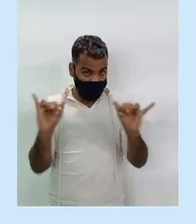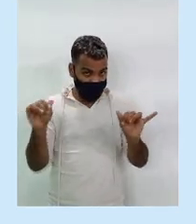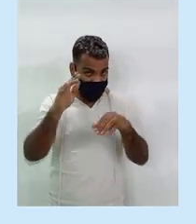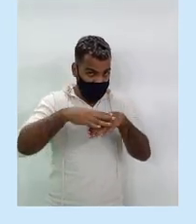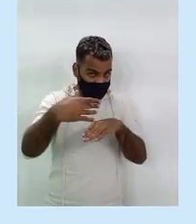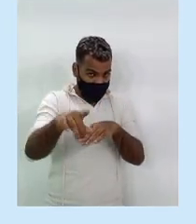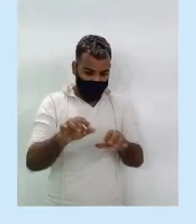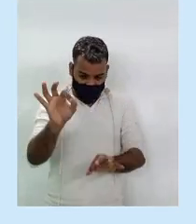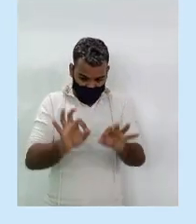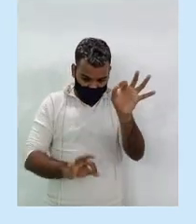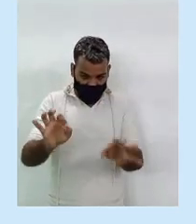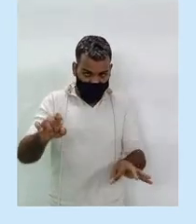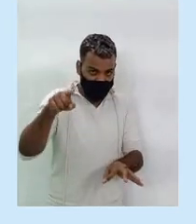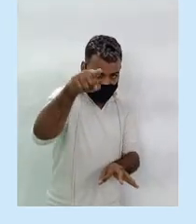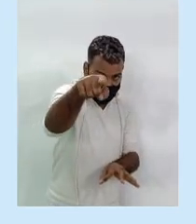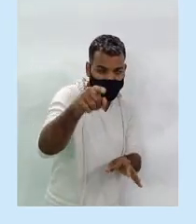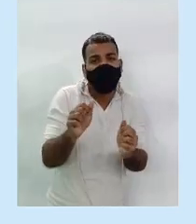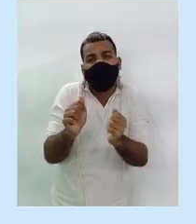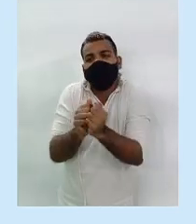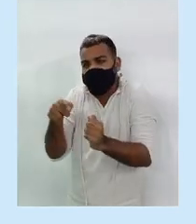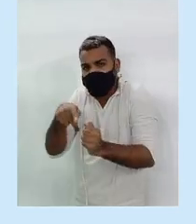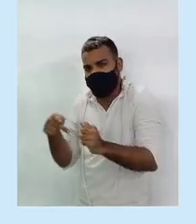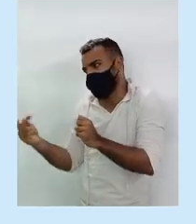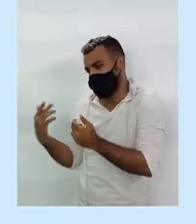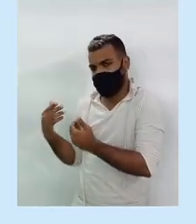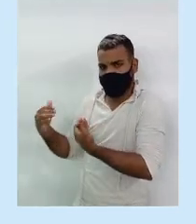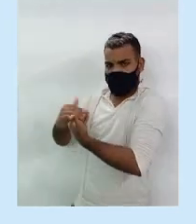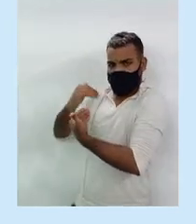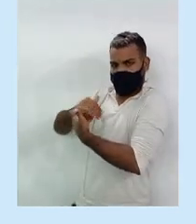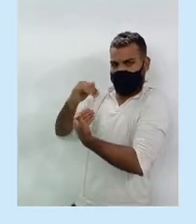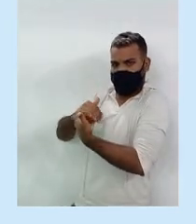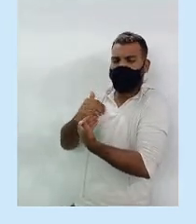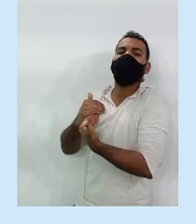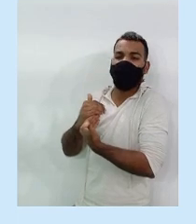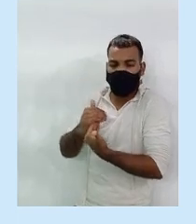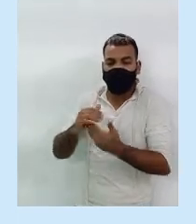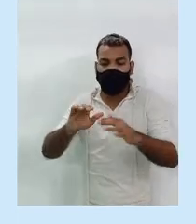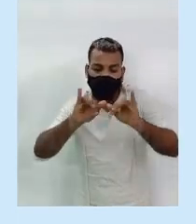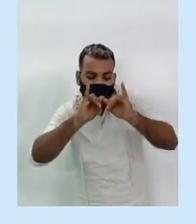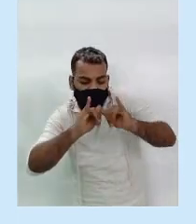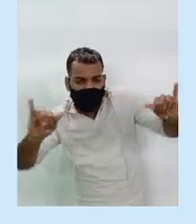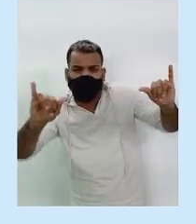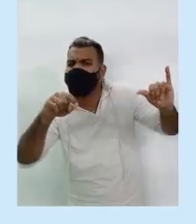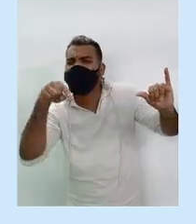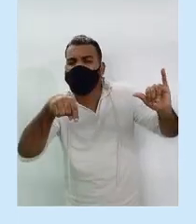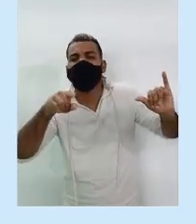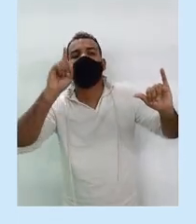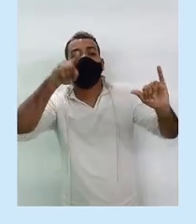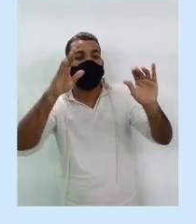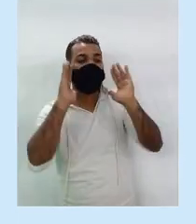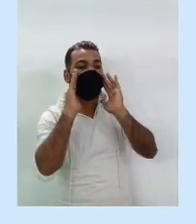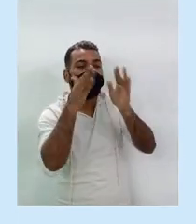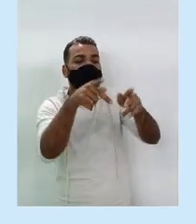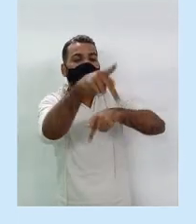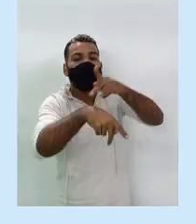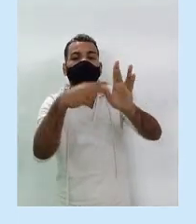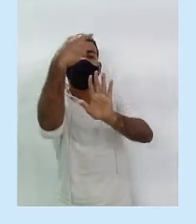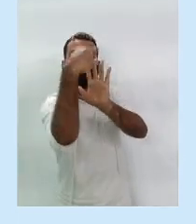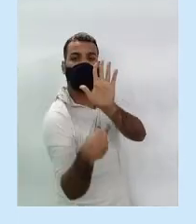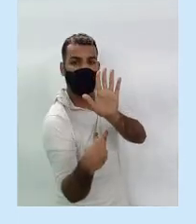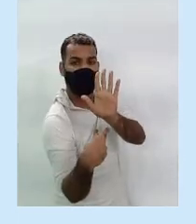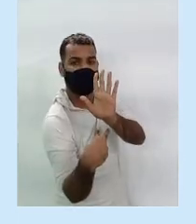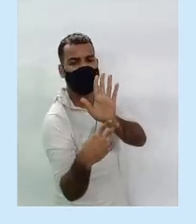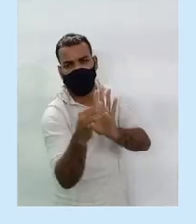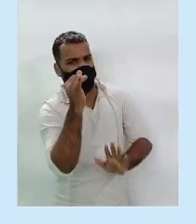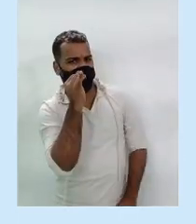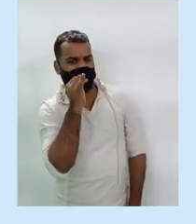juntamente com o seu professor, lembrem-se que a notícia ela é pensada para um determinado público-alvo. Você pode,